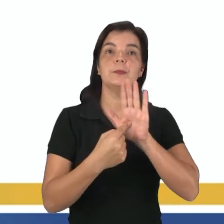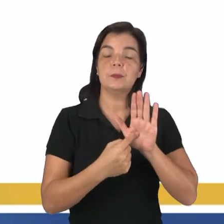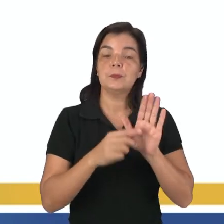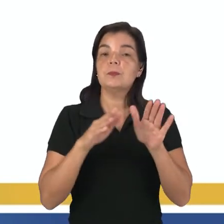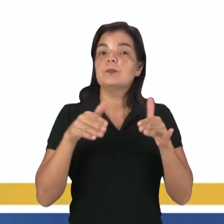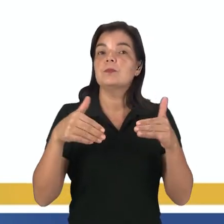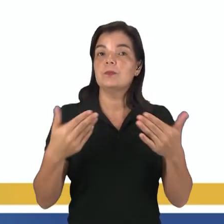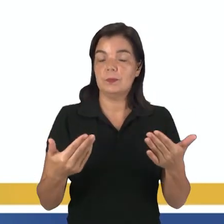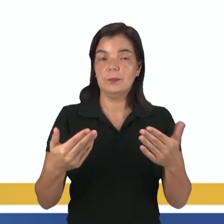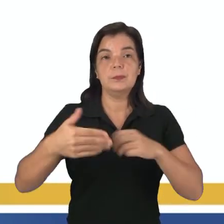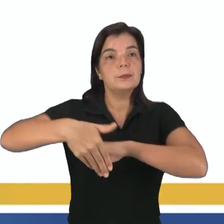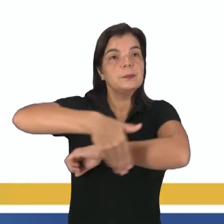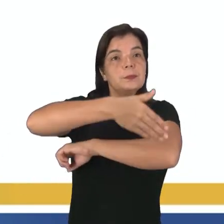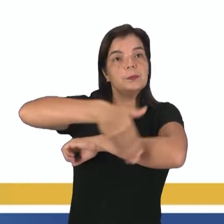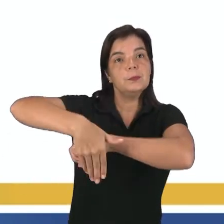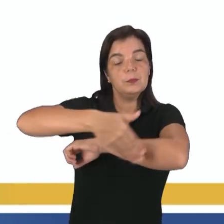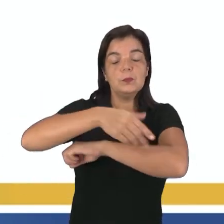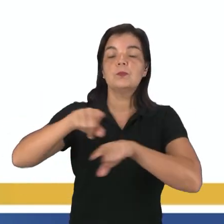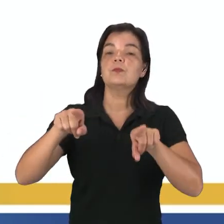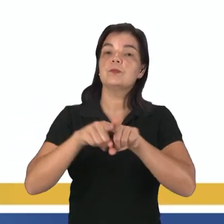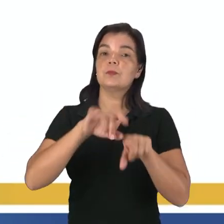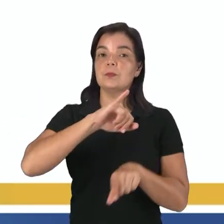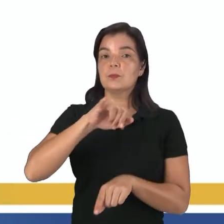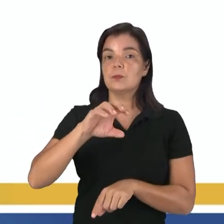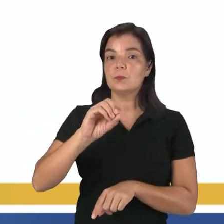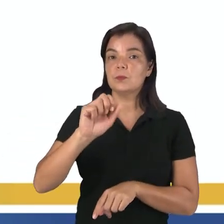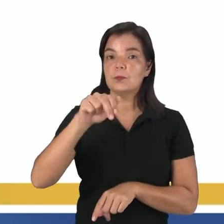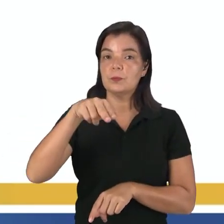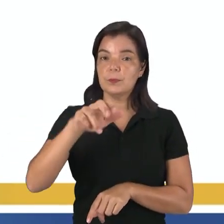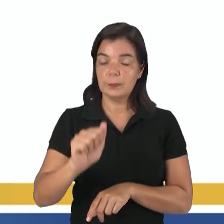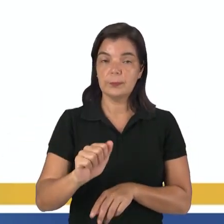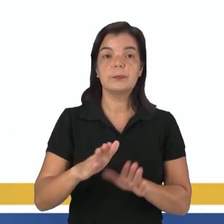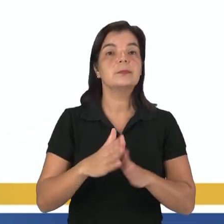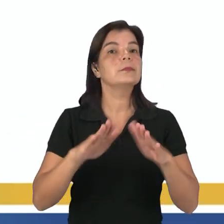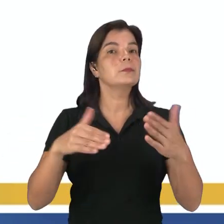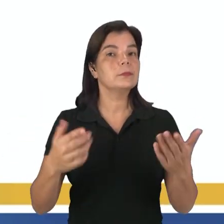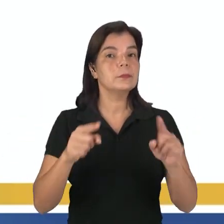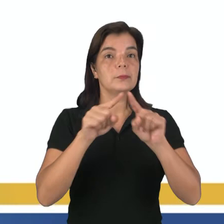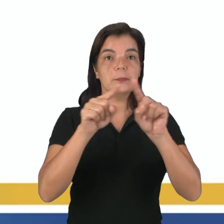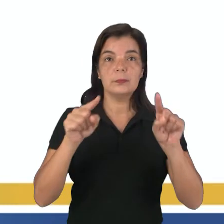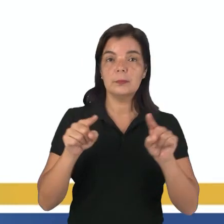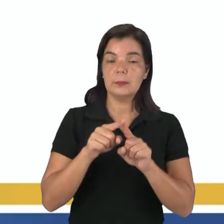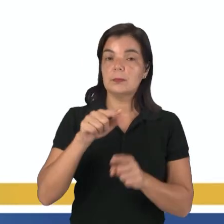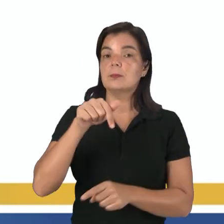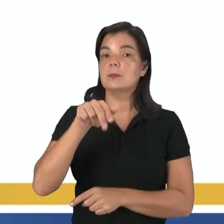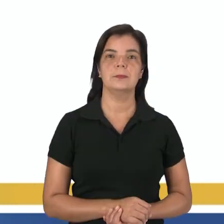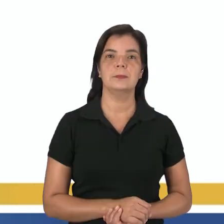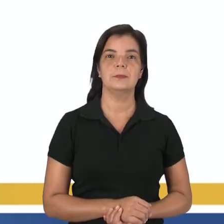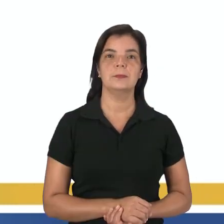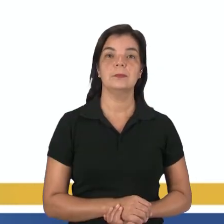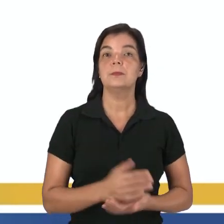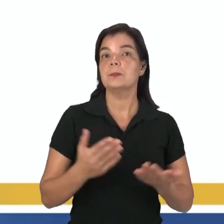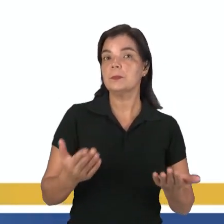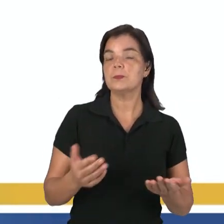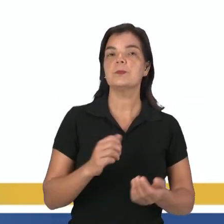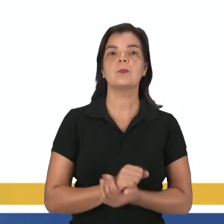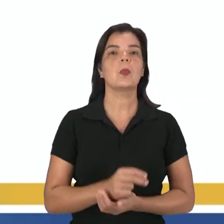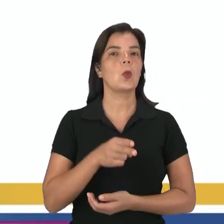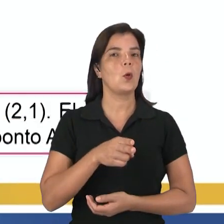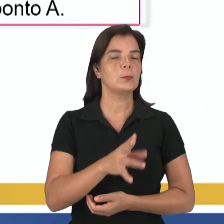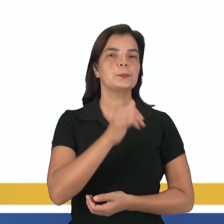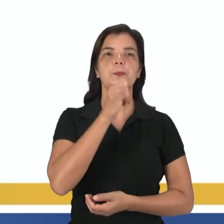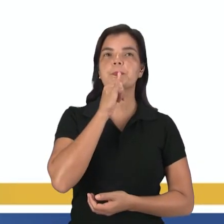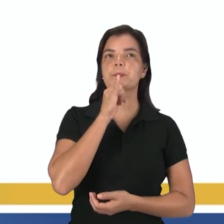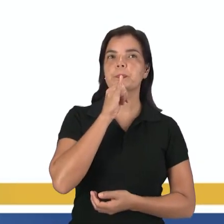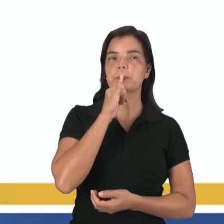identificar quem seriam as ruas desse bairro da Joana e quem seriam aí as quadras certa bom então